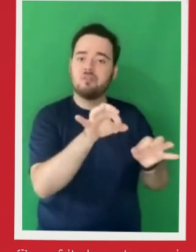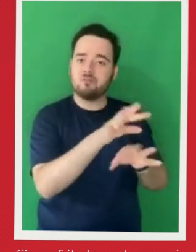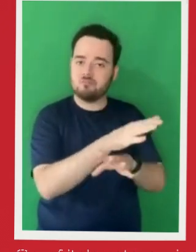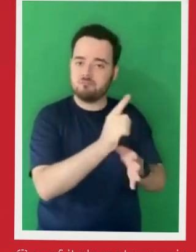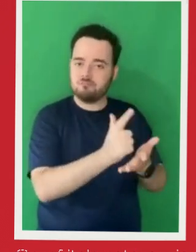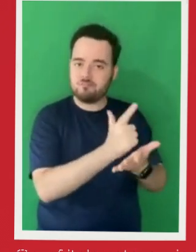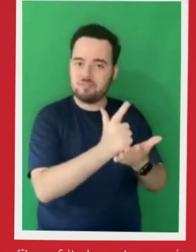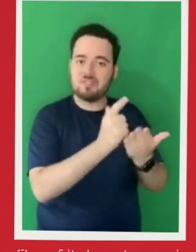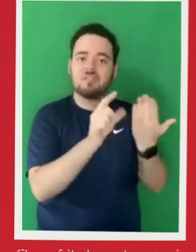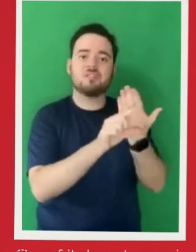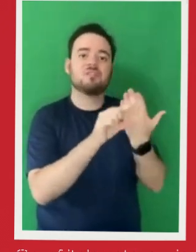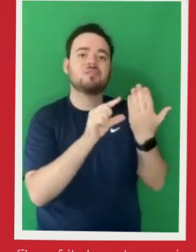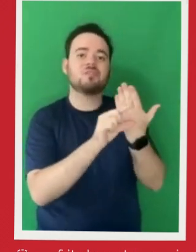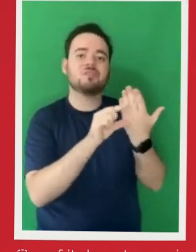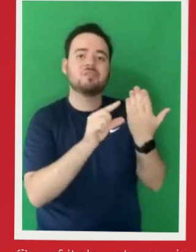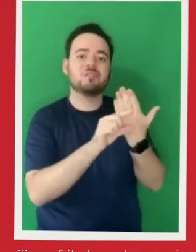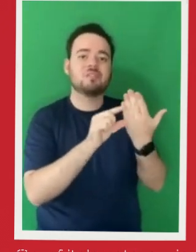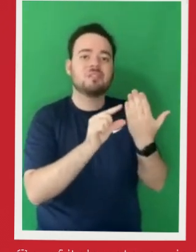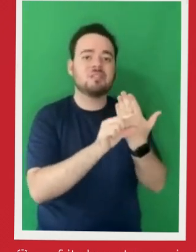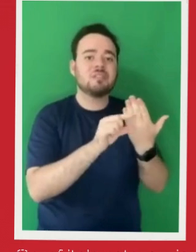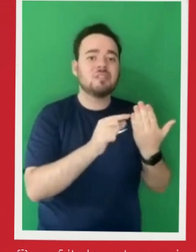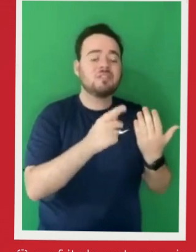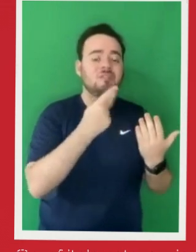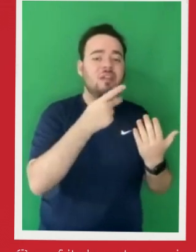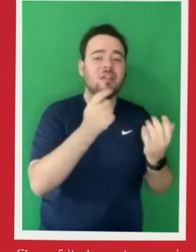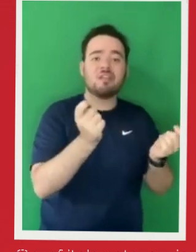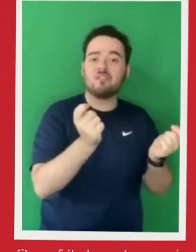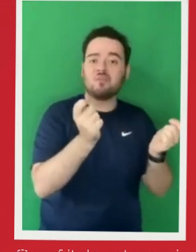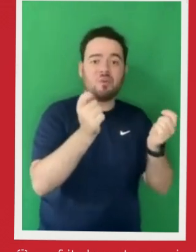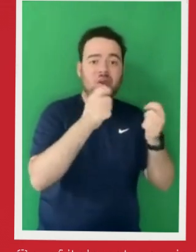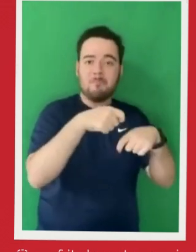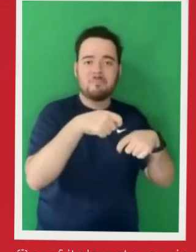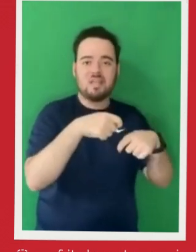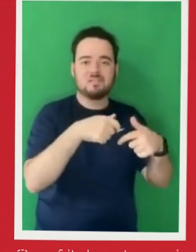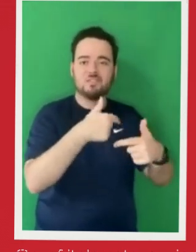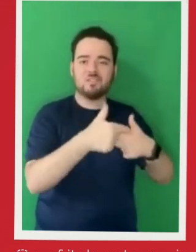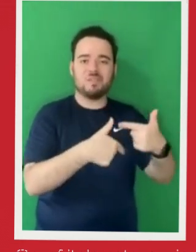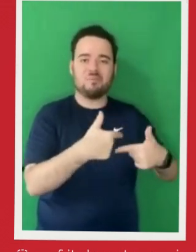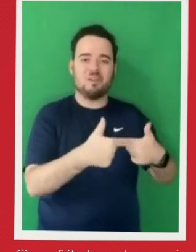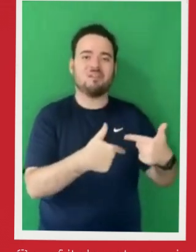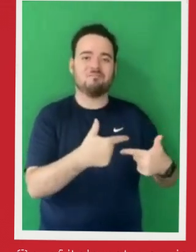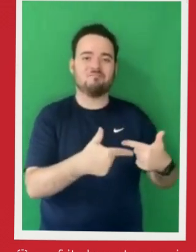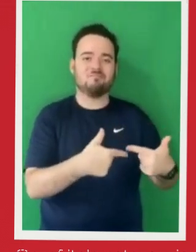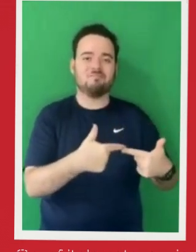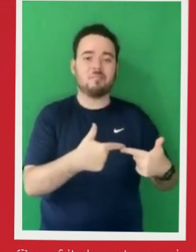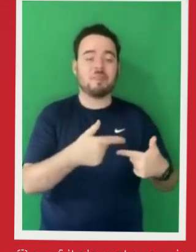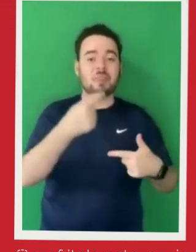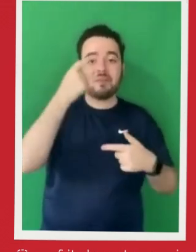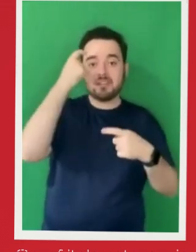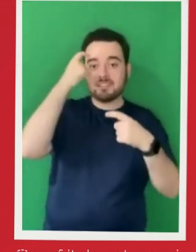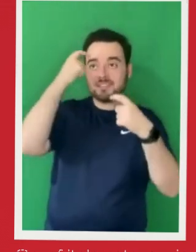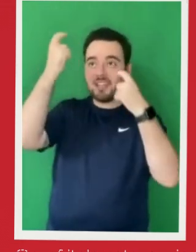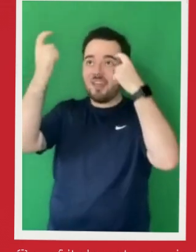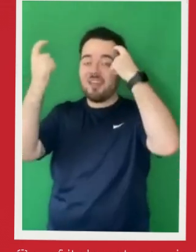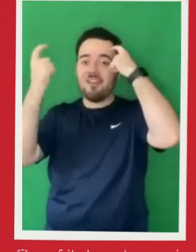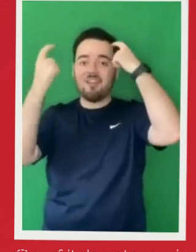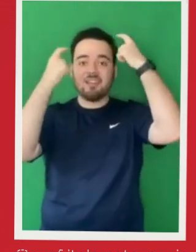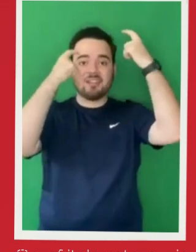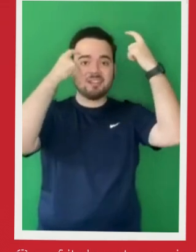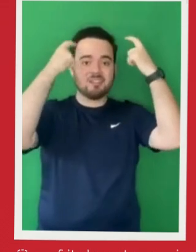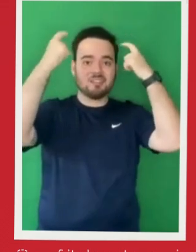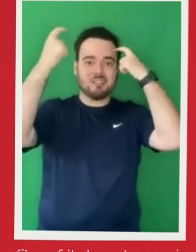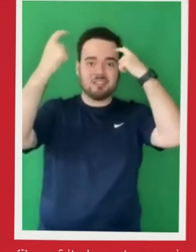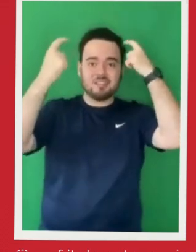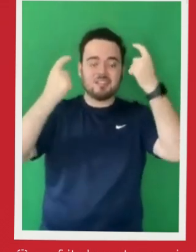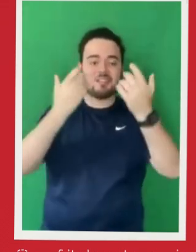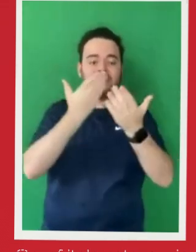da conclusão é onde as autoras dizem que elas não foram capazes ainda de trabalhar. Então é aquilo que dá ideias a você. Elas